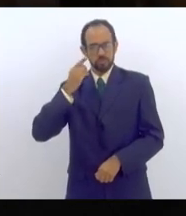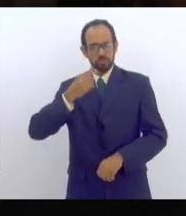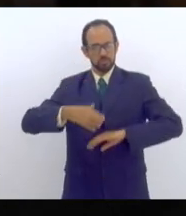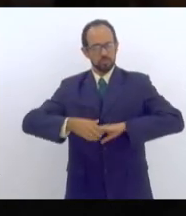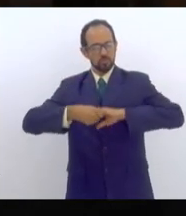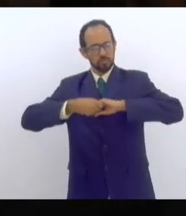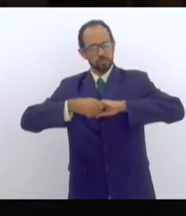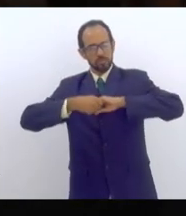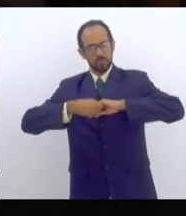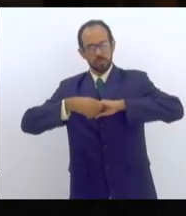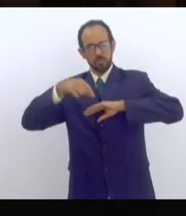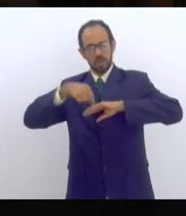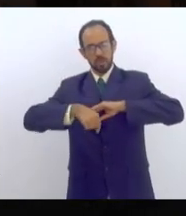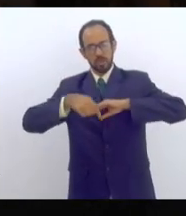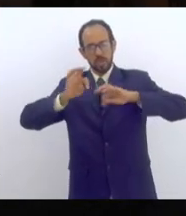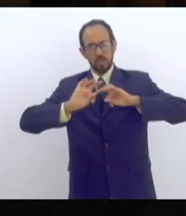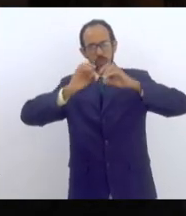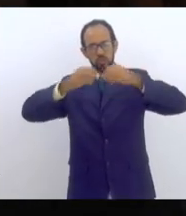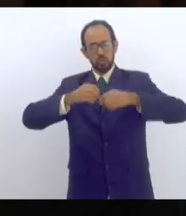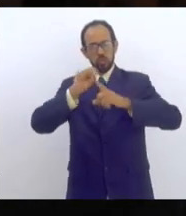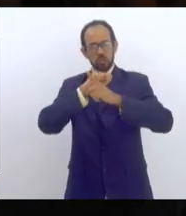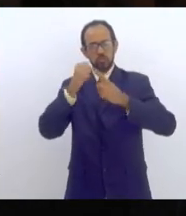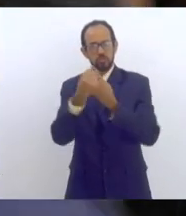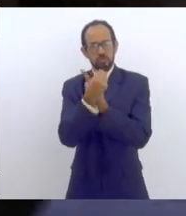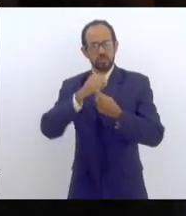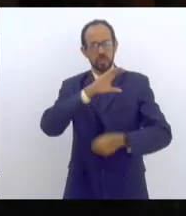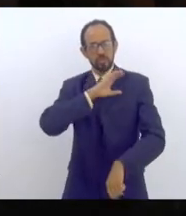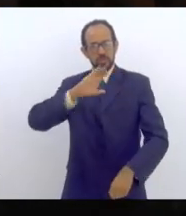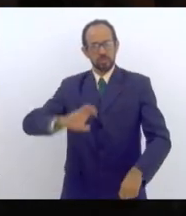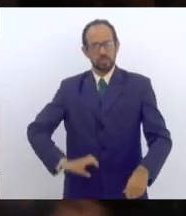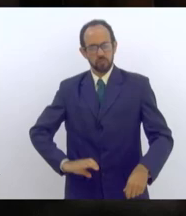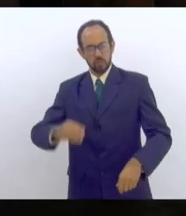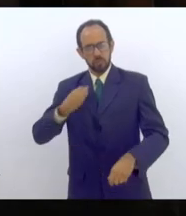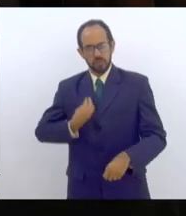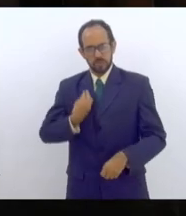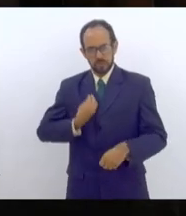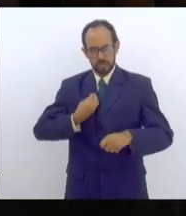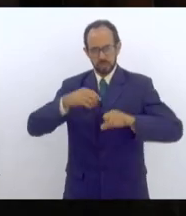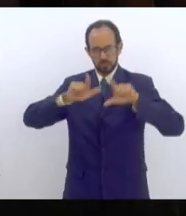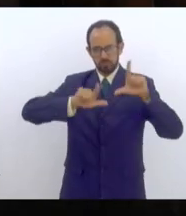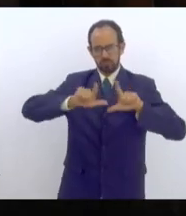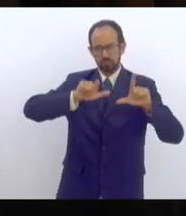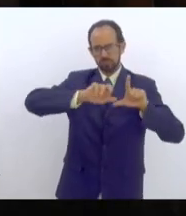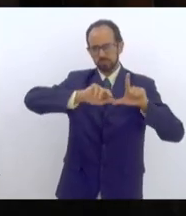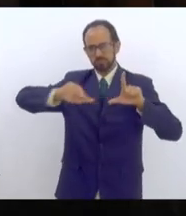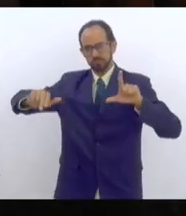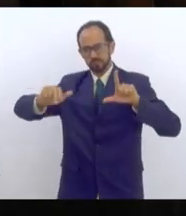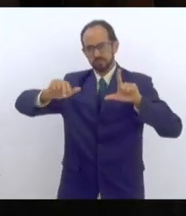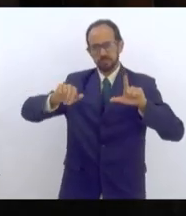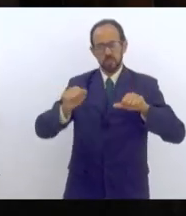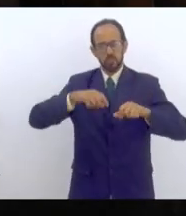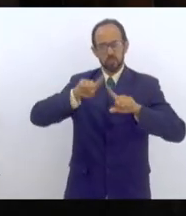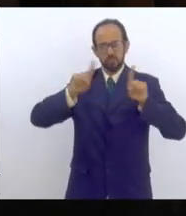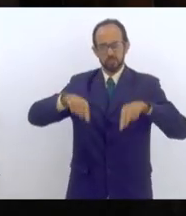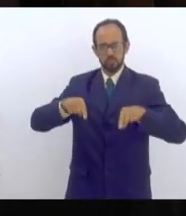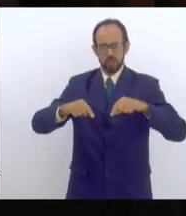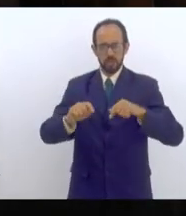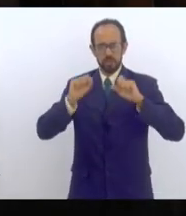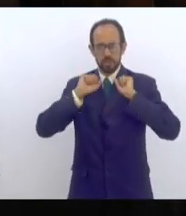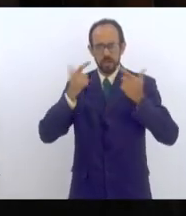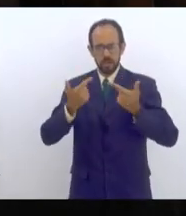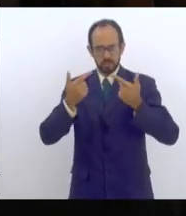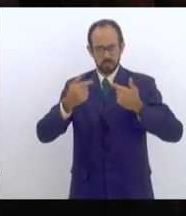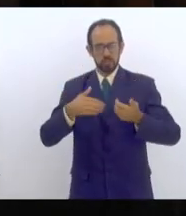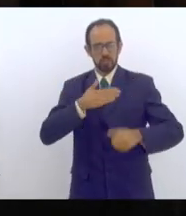cumprimentando aqui toda a sociedade civil presente, imprensa, funcionários da casa. Queria saudar aqui a